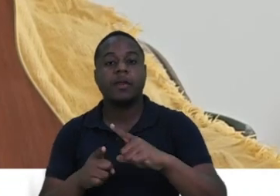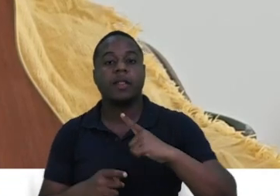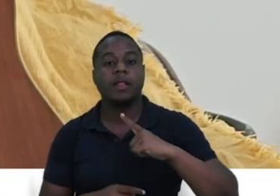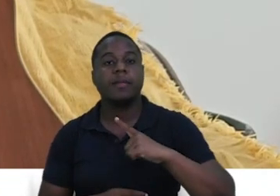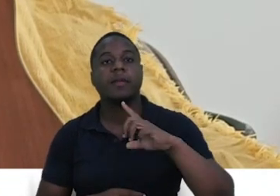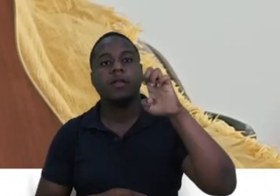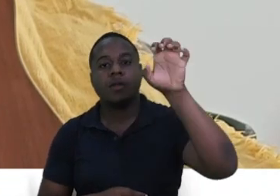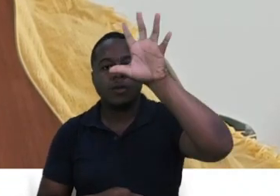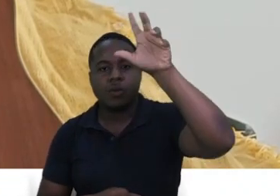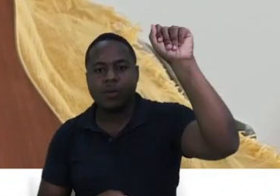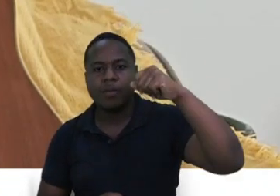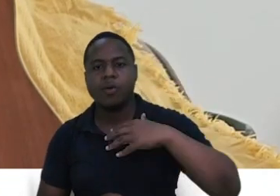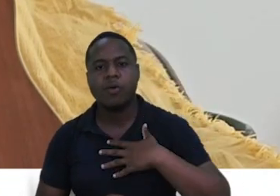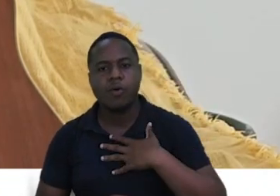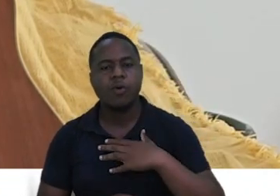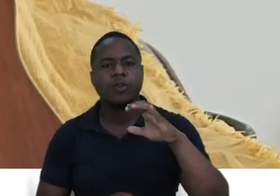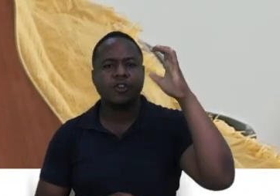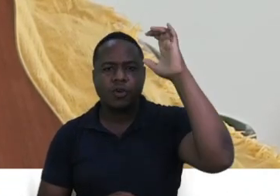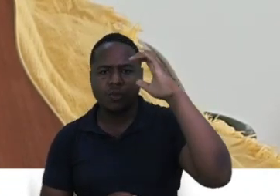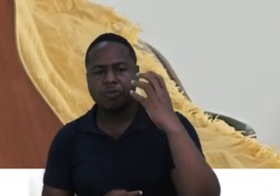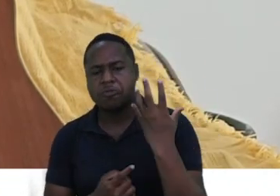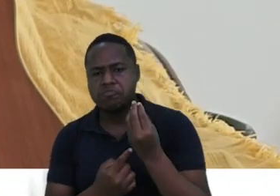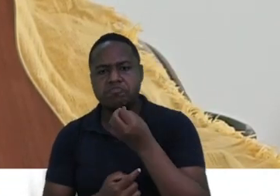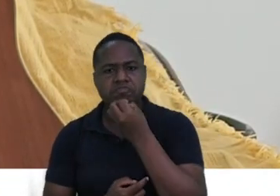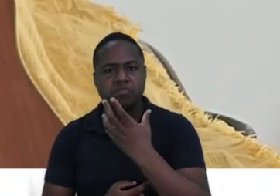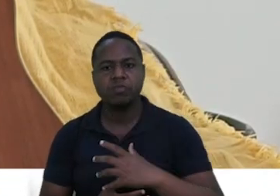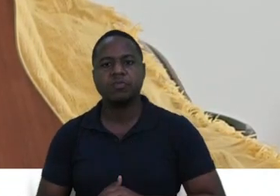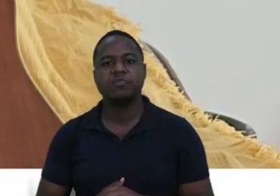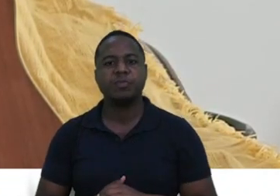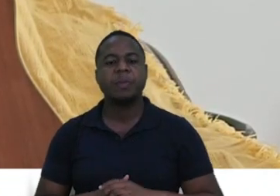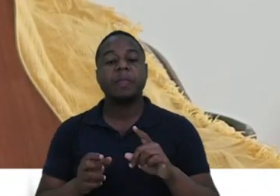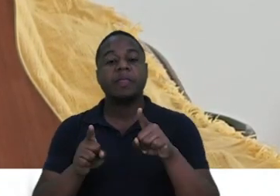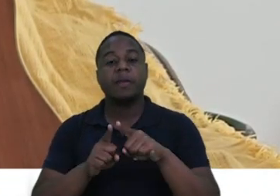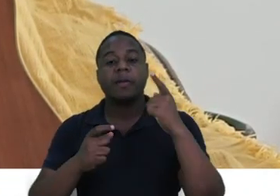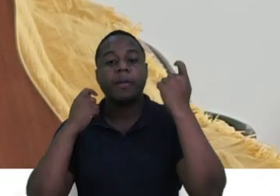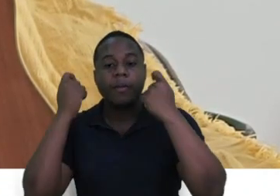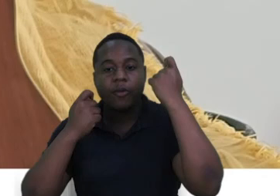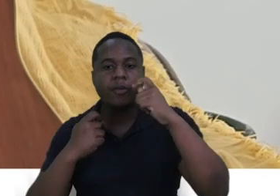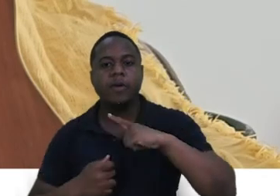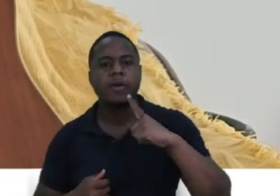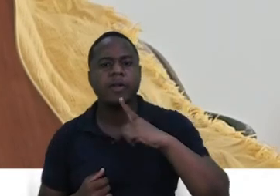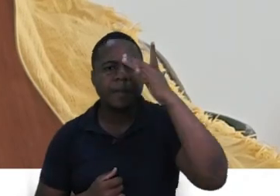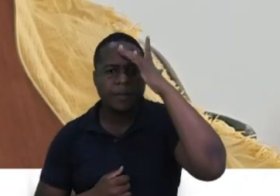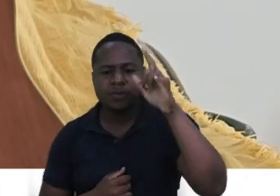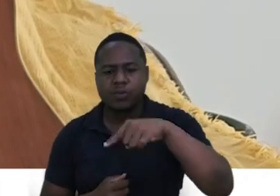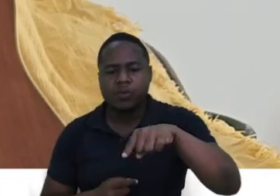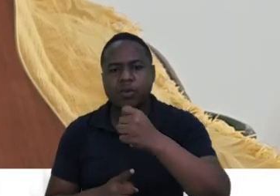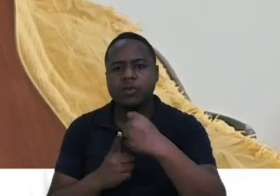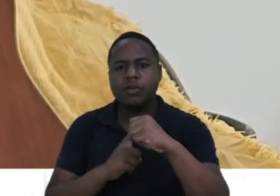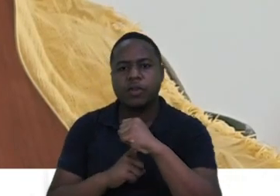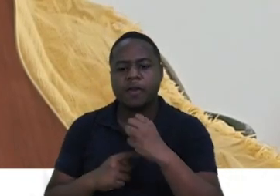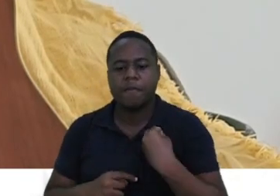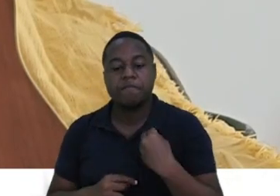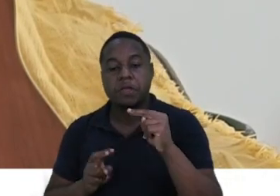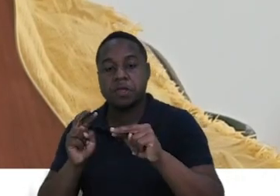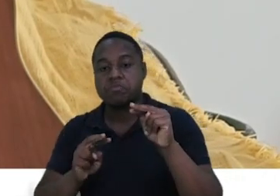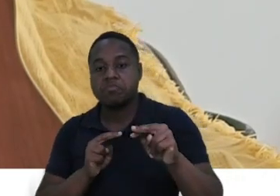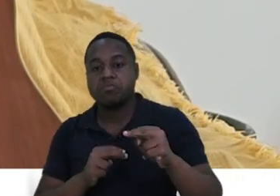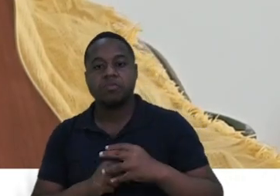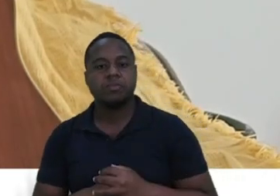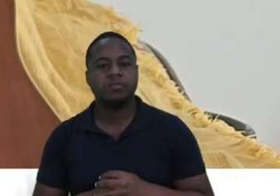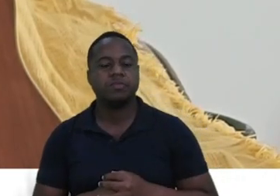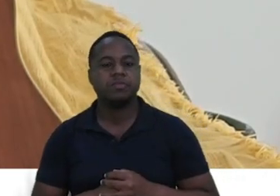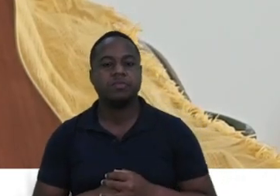da cultura e um berço da valorização cultural, ela também se preocupa muito com o fato da forma como a sociedade vive em si. Então,